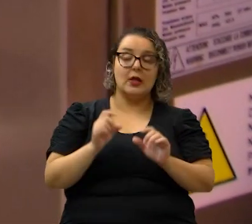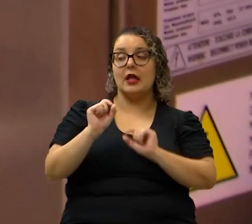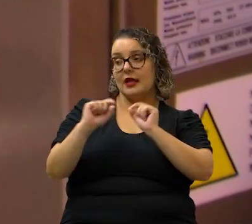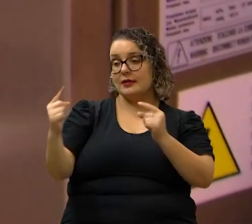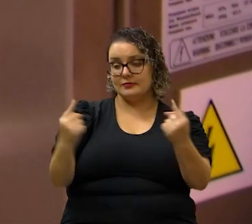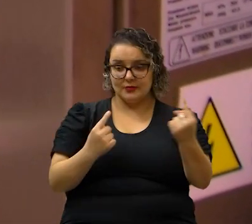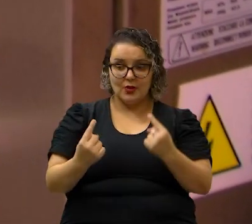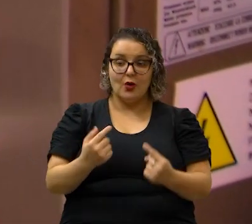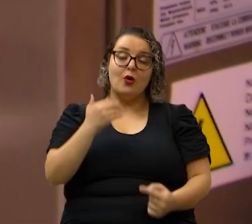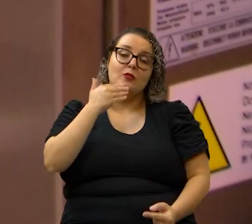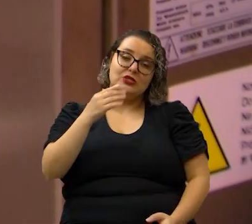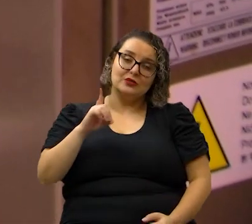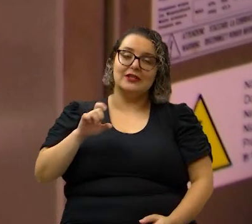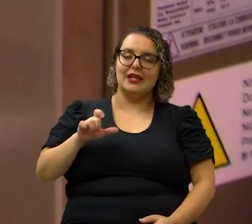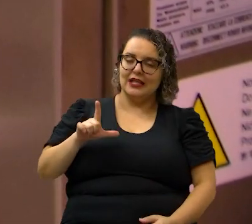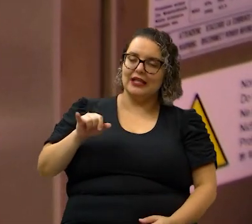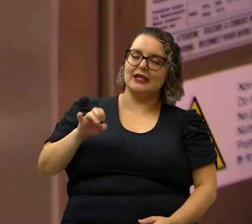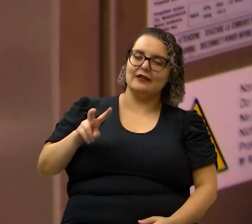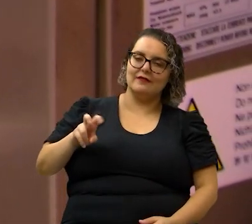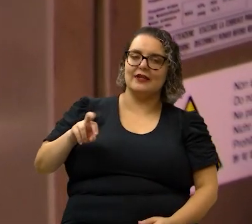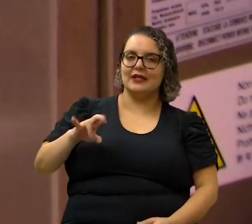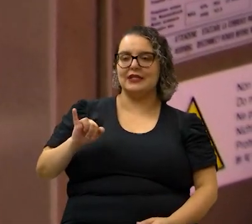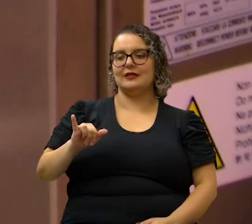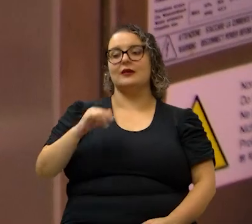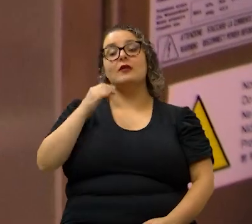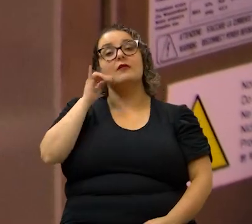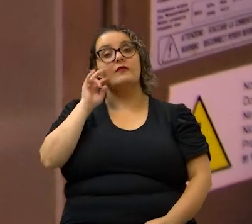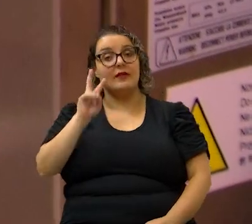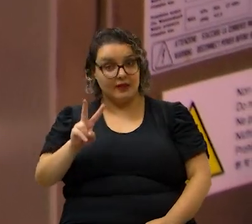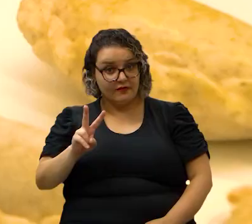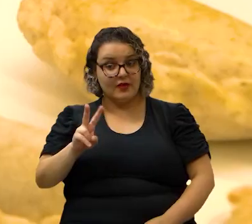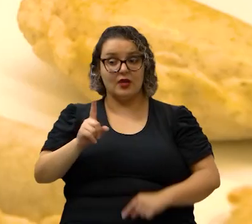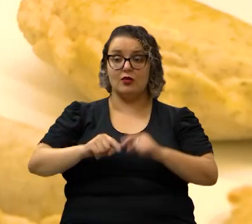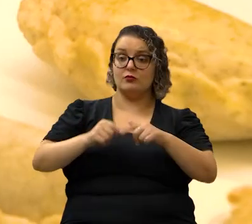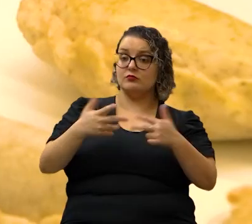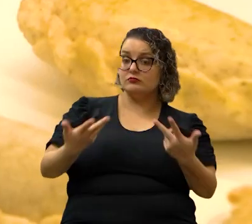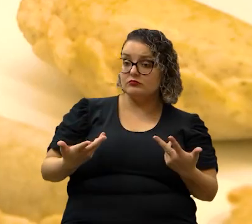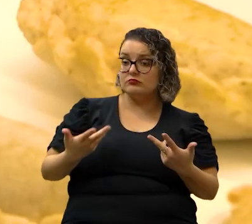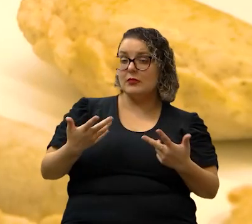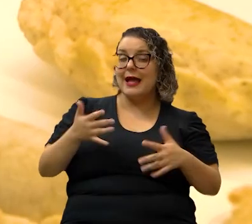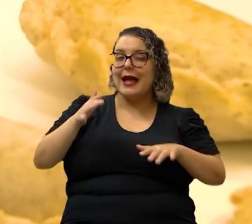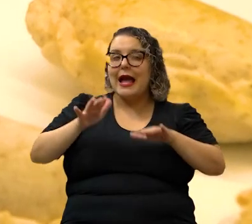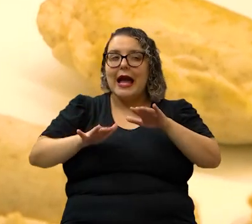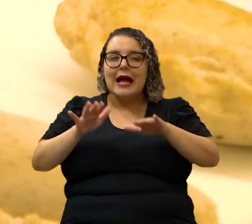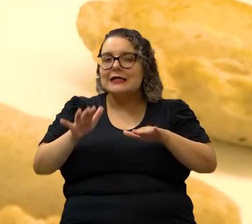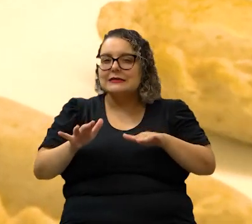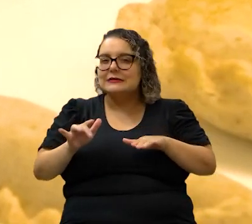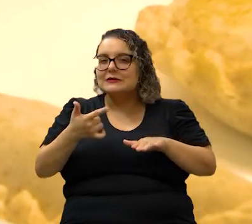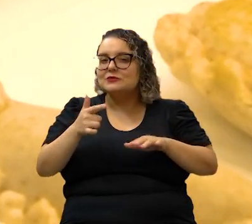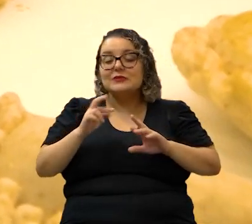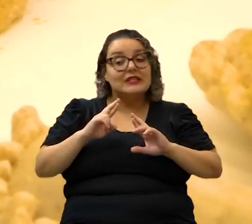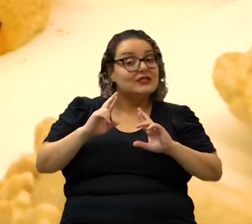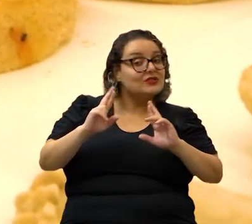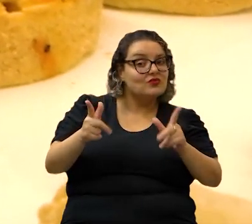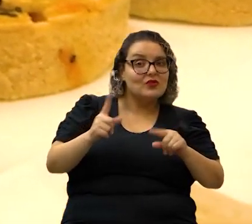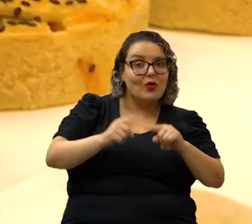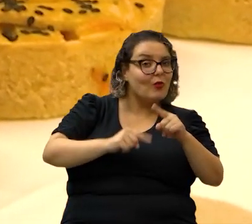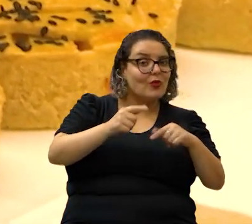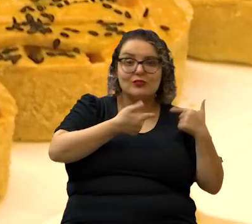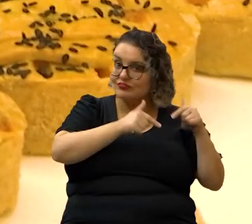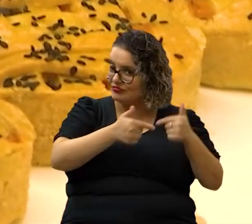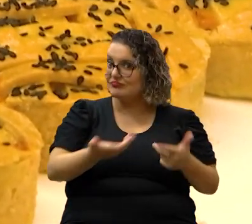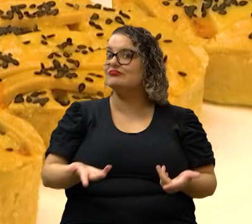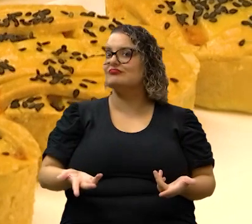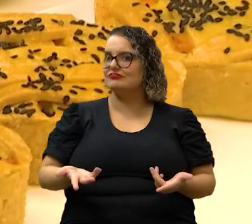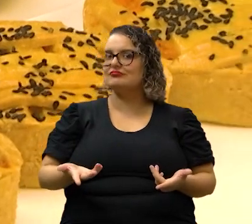quem vier aqui, para quem for pedir pelo delivery, vai ver um produto muito, às vezes até que não tem diferença